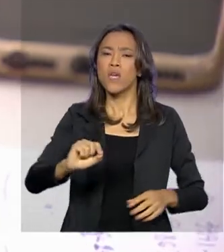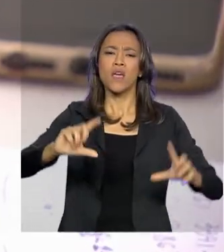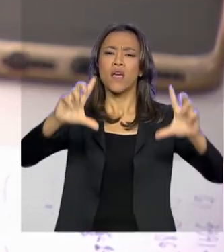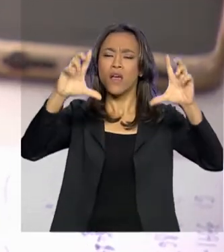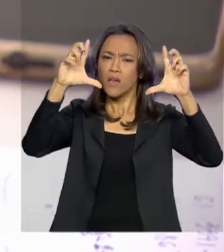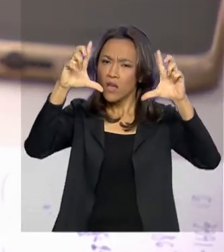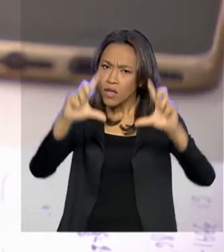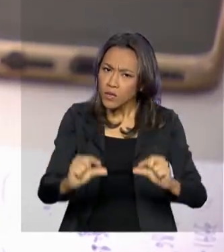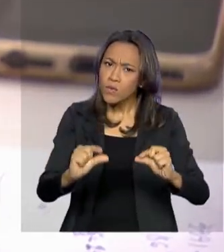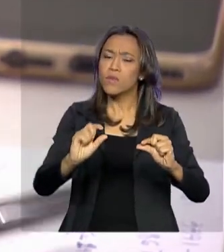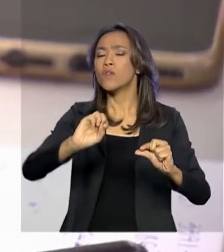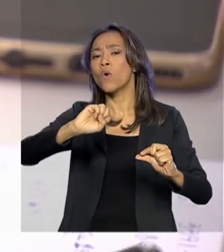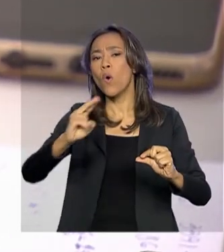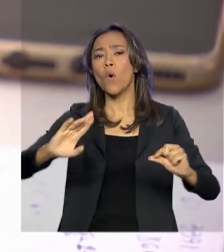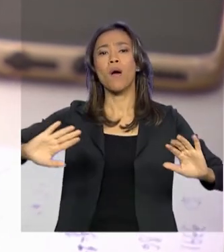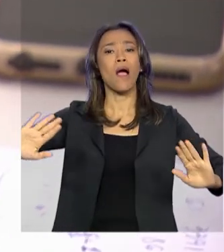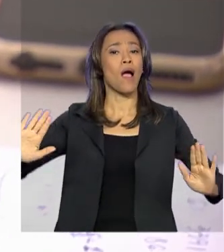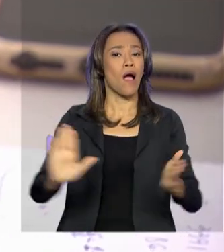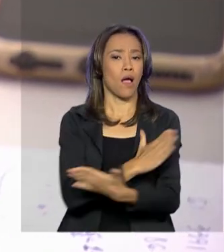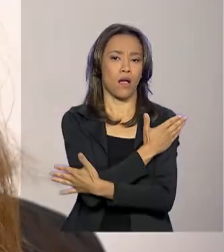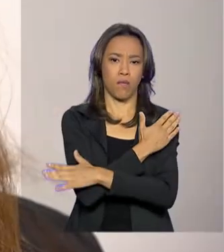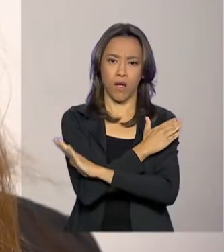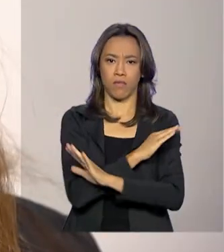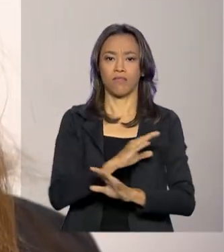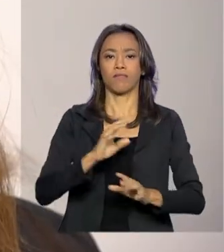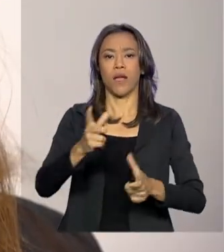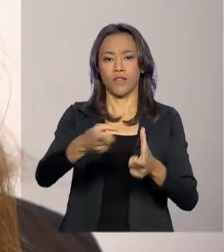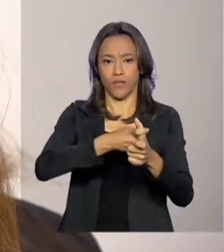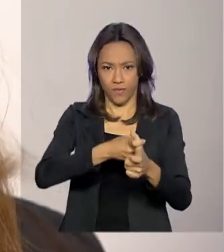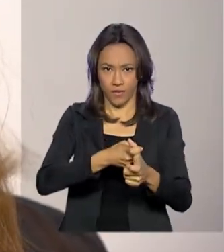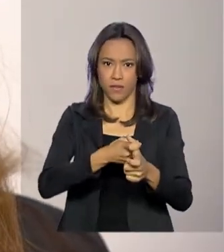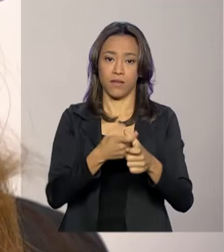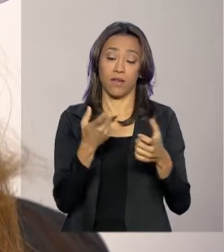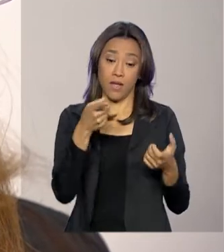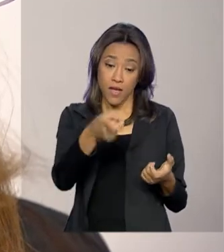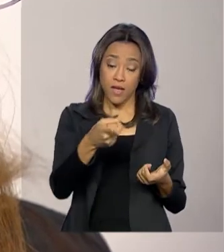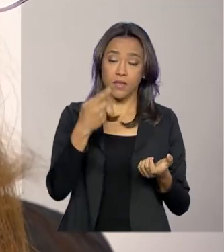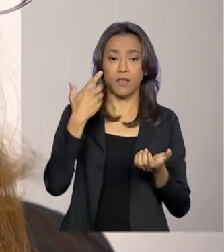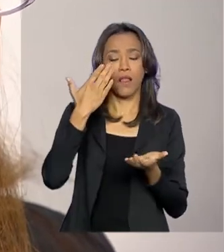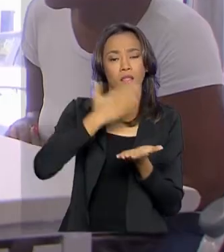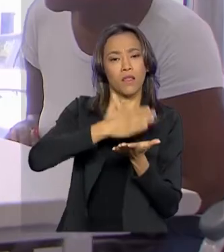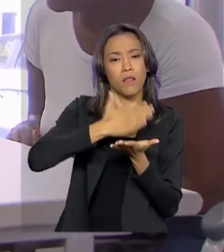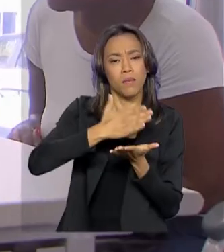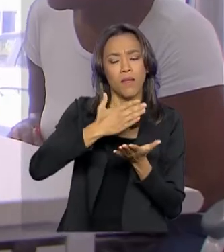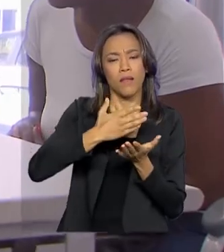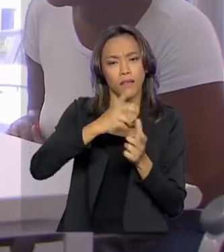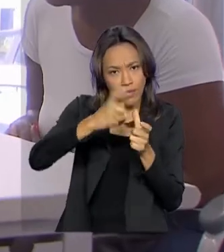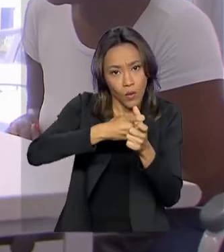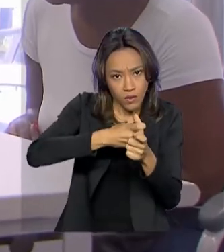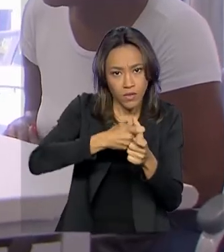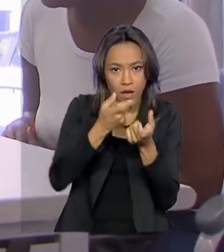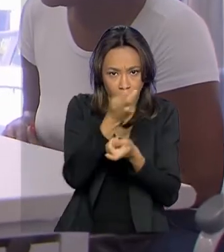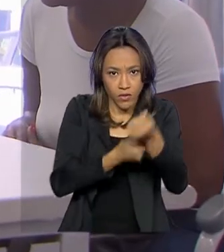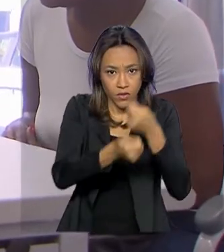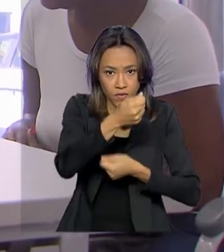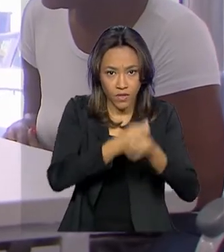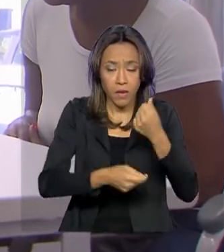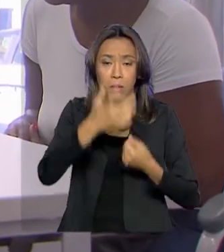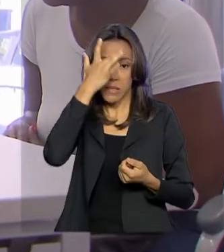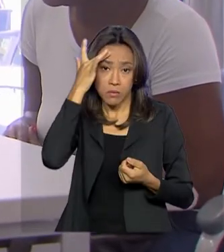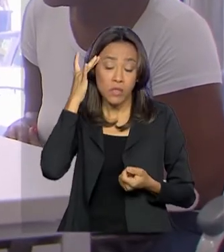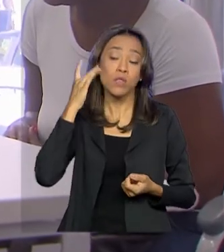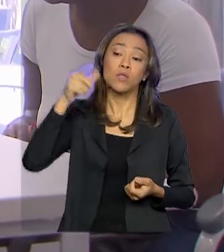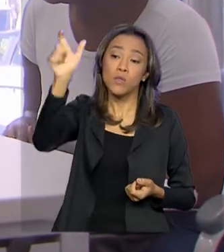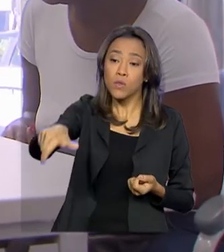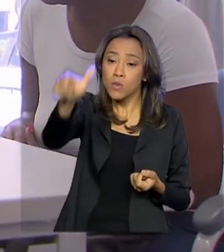renegociar suas dívidas com facilidades. A campanha negocia dívidas de créditos comerciais para pessoas físicas